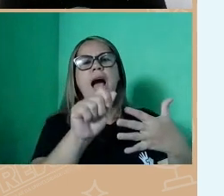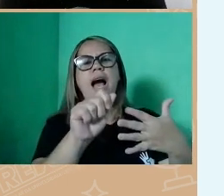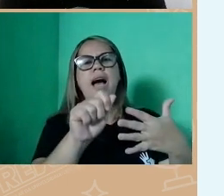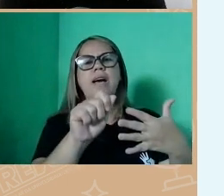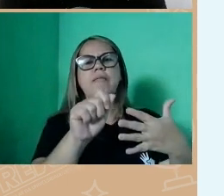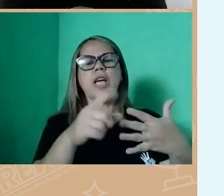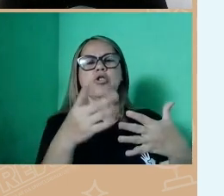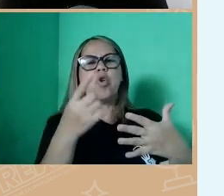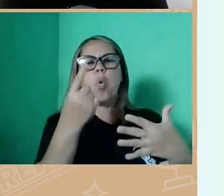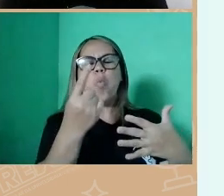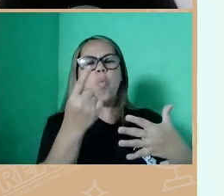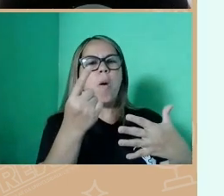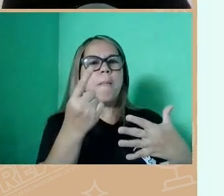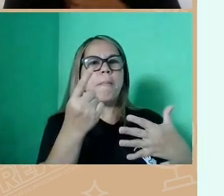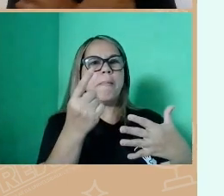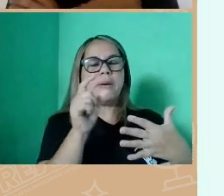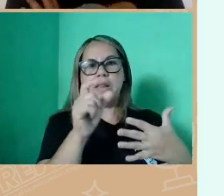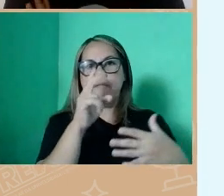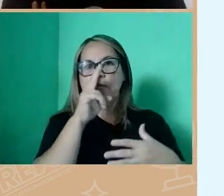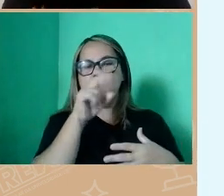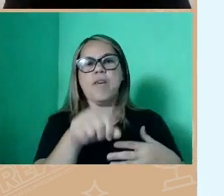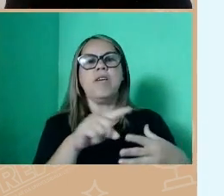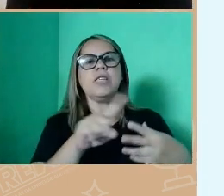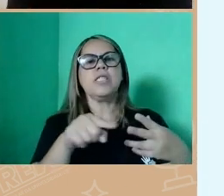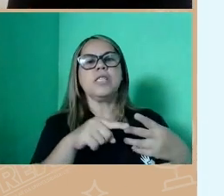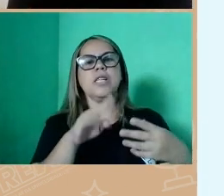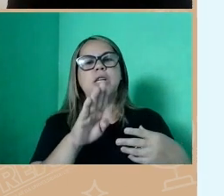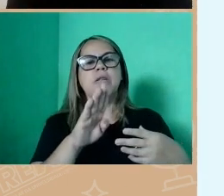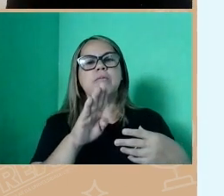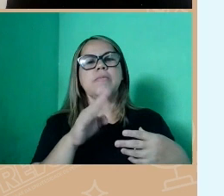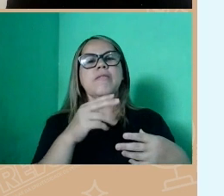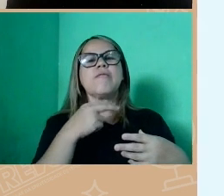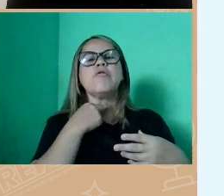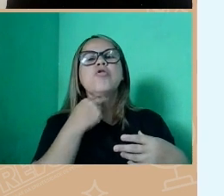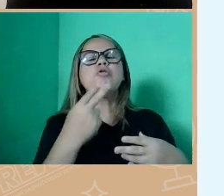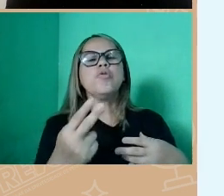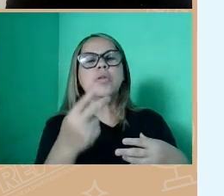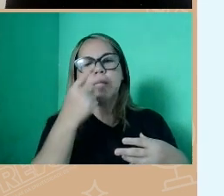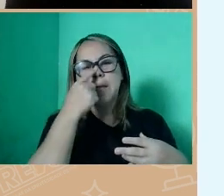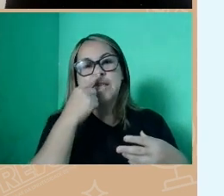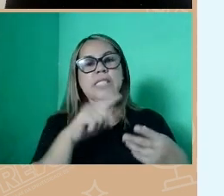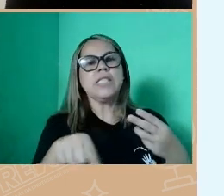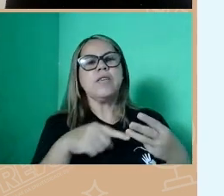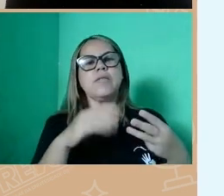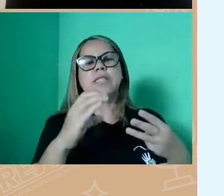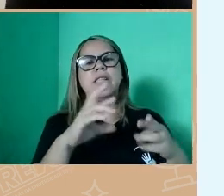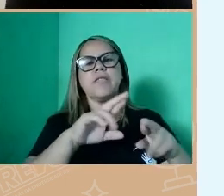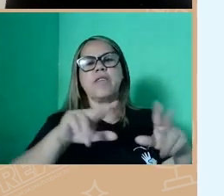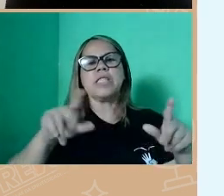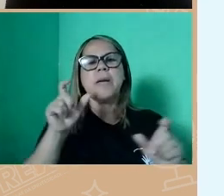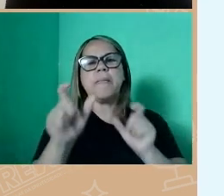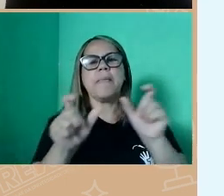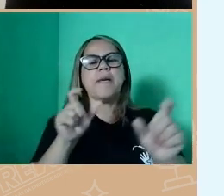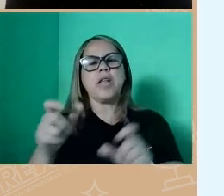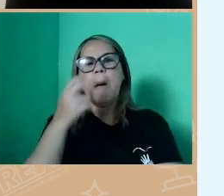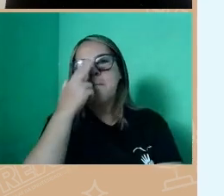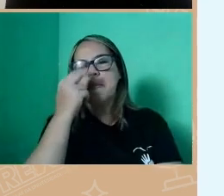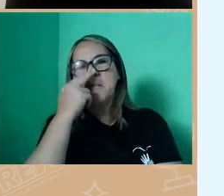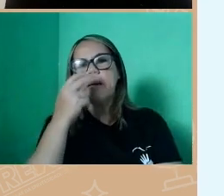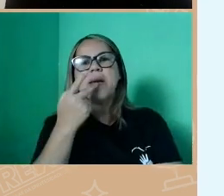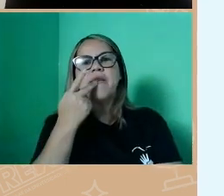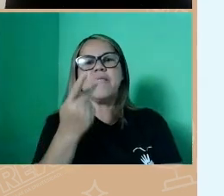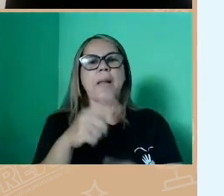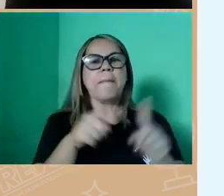monossílabo tônico. Letra B, evidencia um som nasal. Letra C, palavras com a mesma pronúncia, mas com